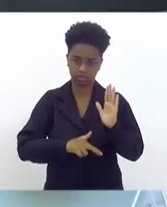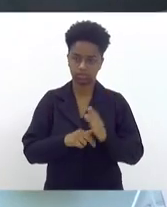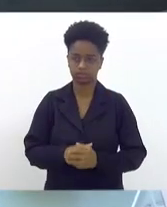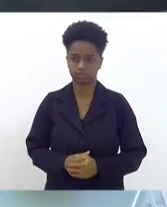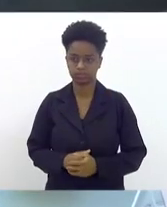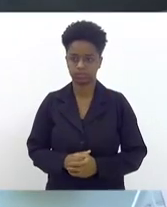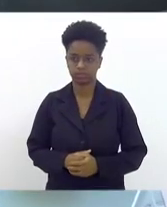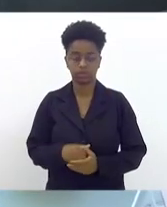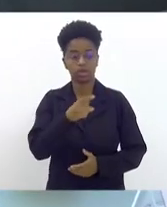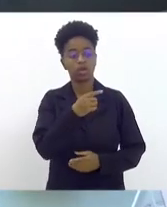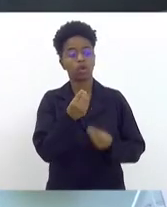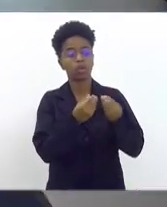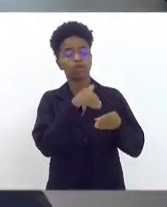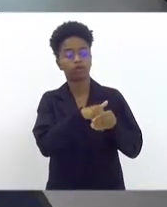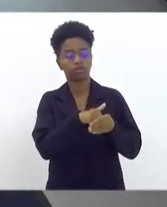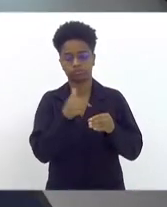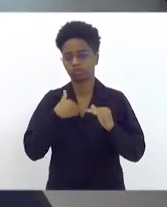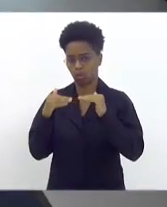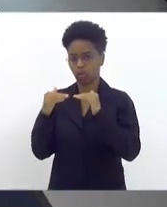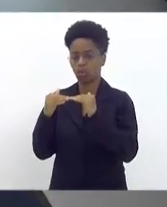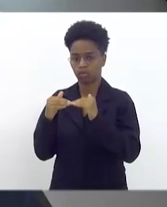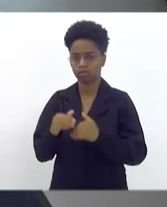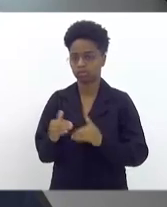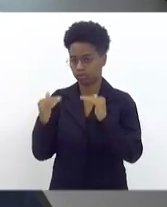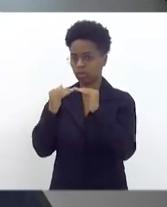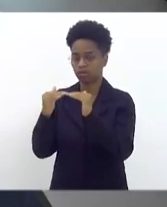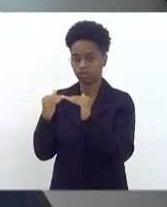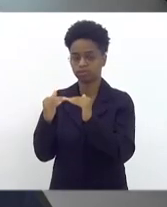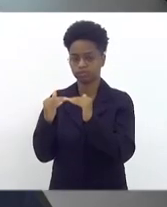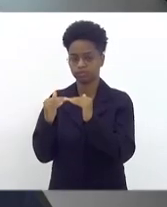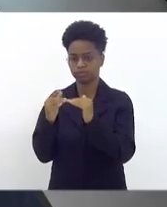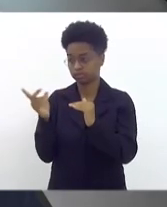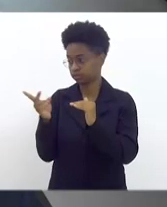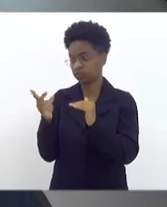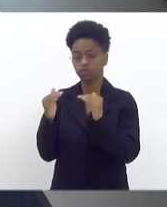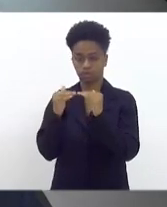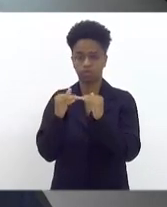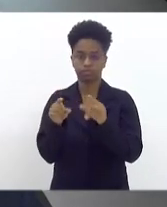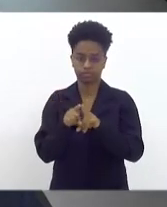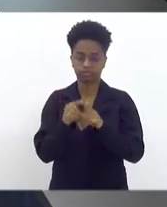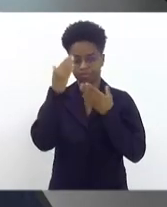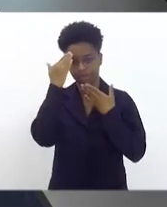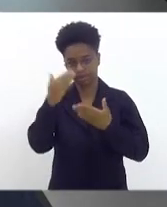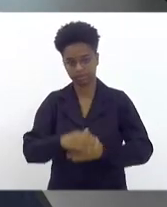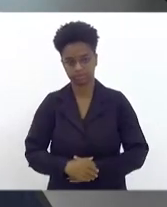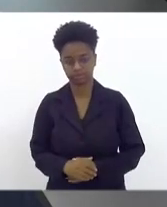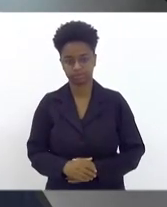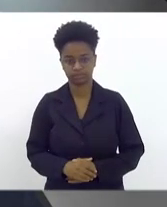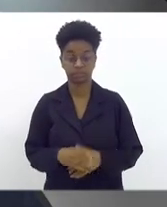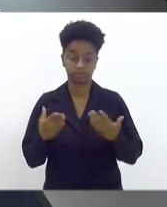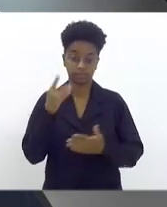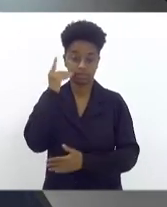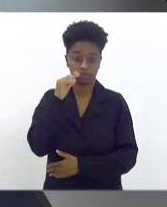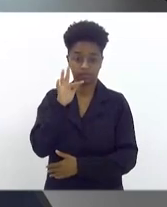artístico. Como vota, deputado Arthur? Vota a favor. Favorável. Deputado Carlos, deputado... Favorável. Obrigado, presidente. Obrigado. Então, deputado